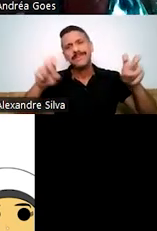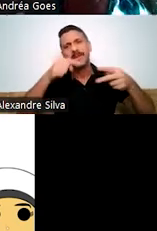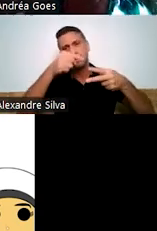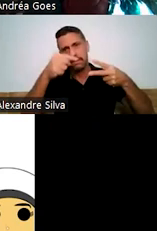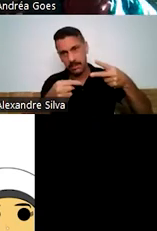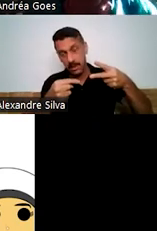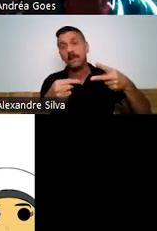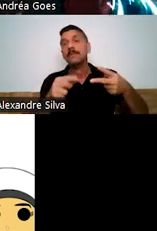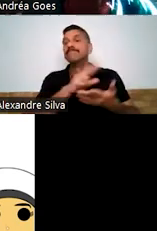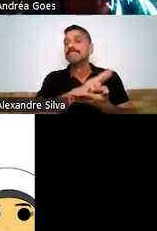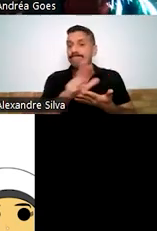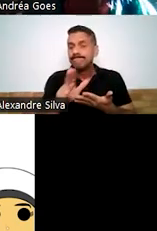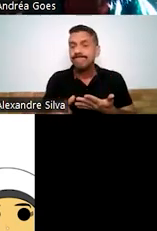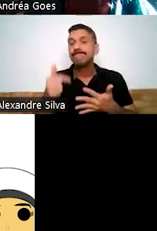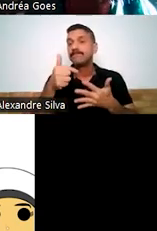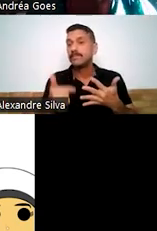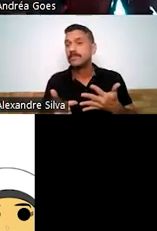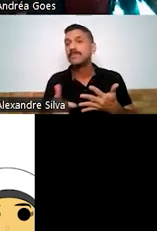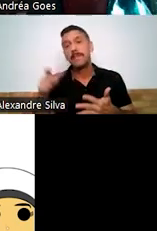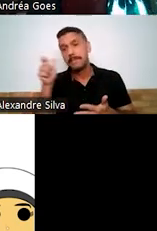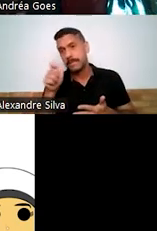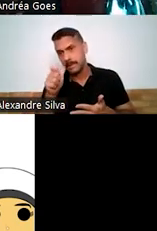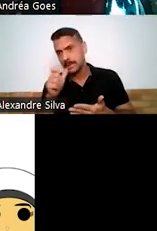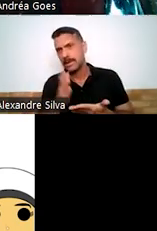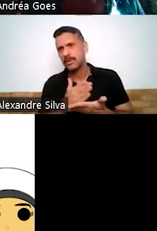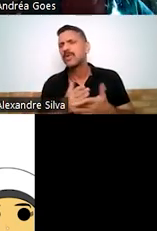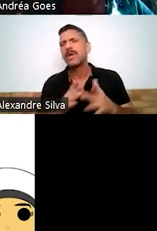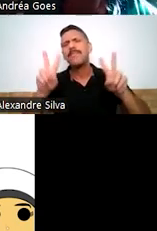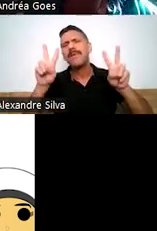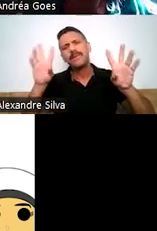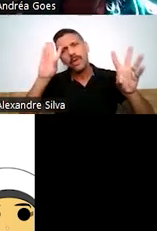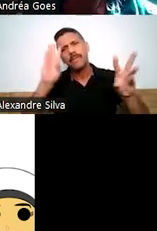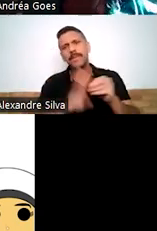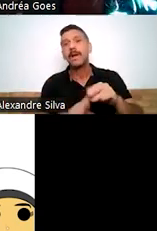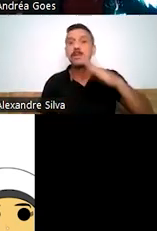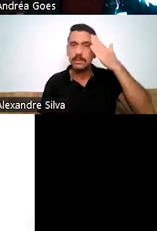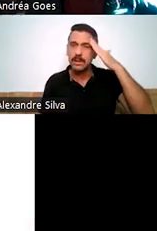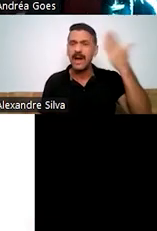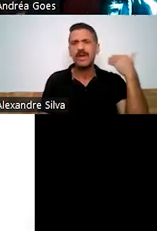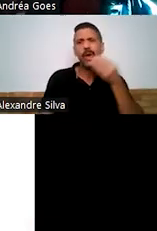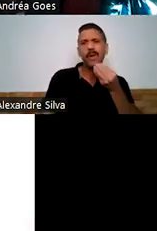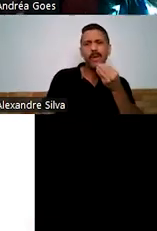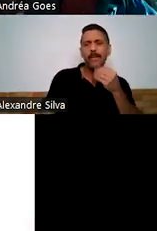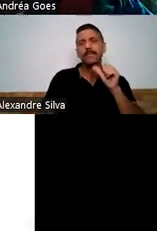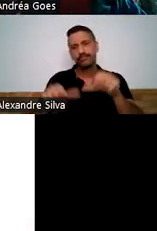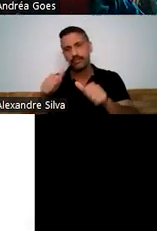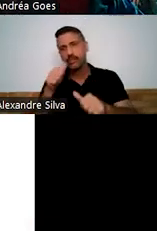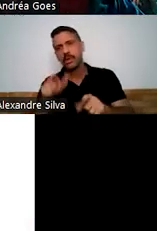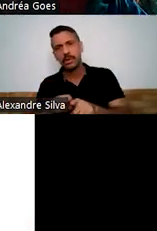gente consegue divulgar também obras femininas. Então, foi só para fazer um parênteses. Pode passar para o próximo, Murilo, por favor.